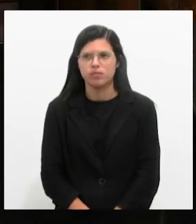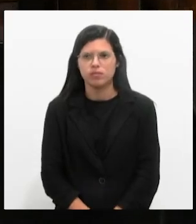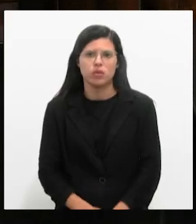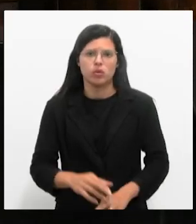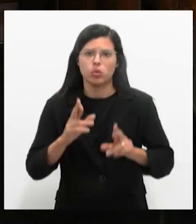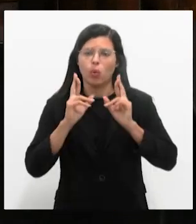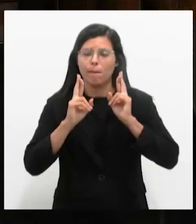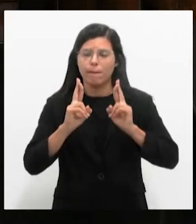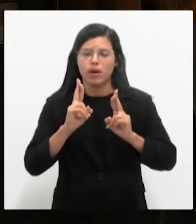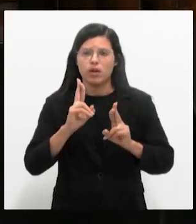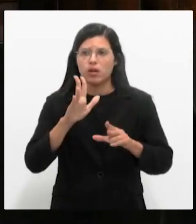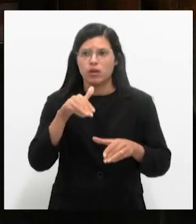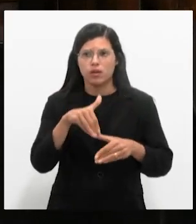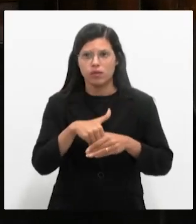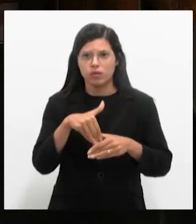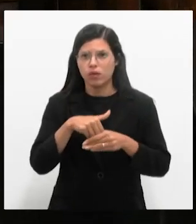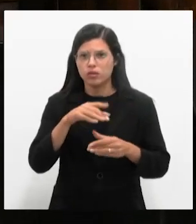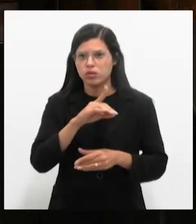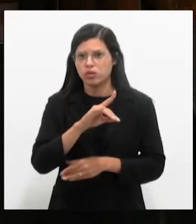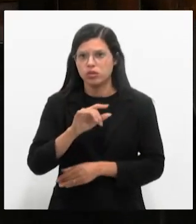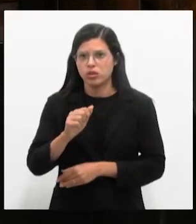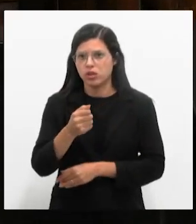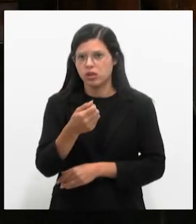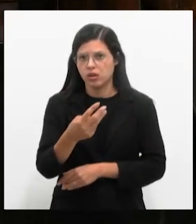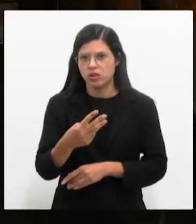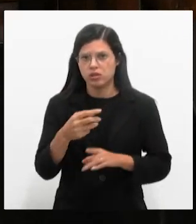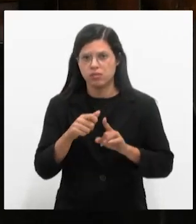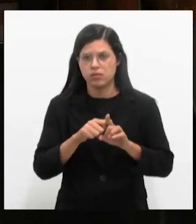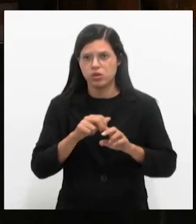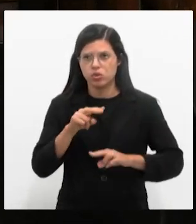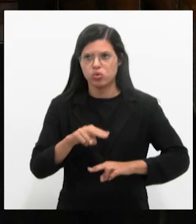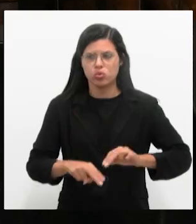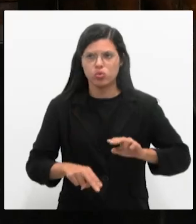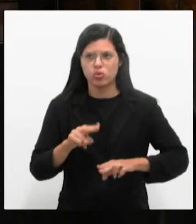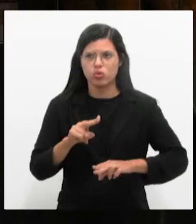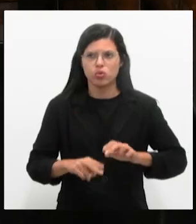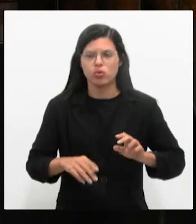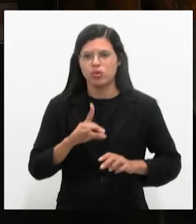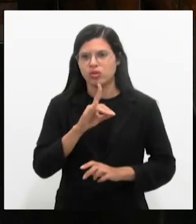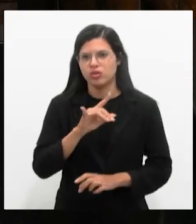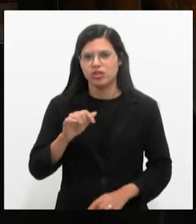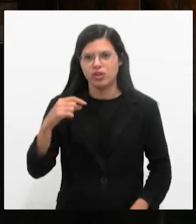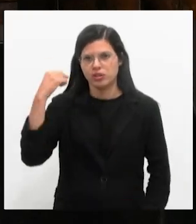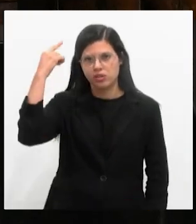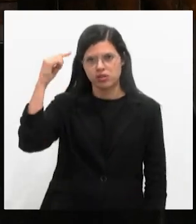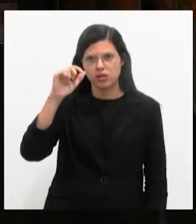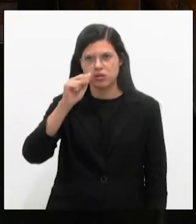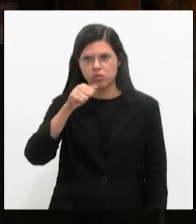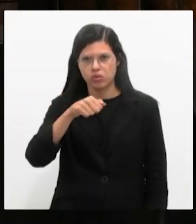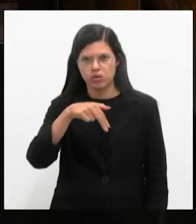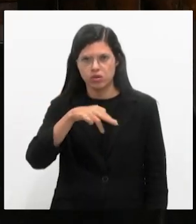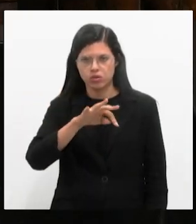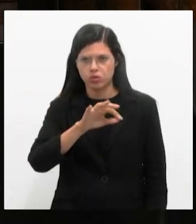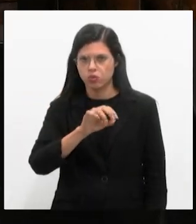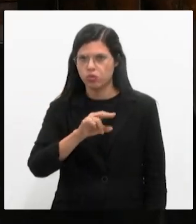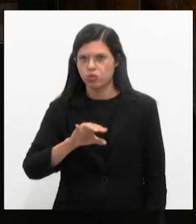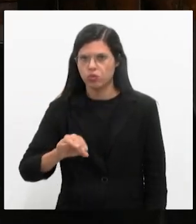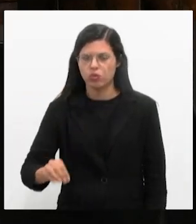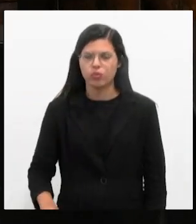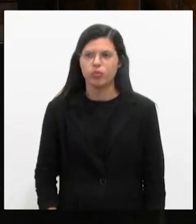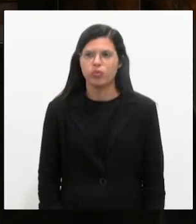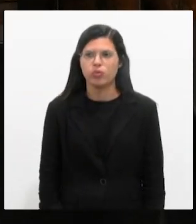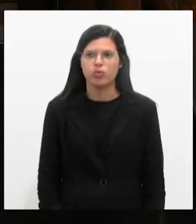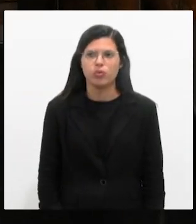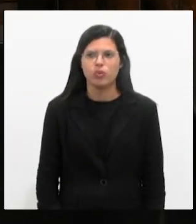que vote dia 13 de junho, dia de Santo Antônio, né? Pelo menos